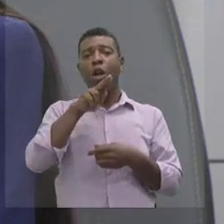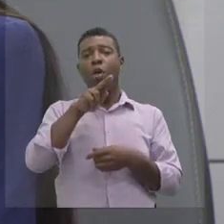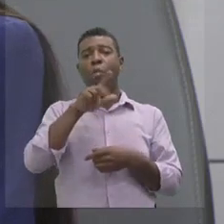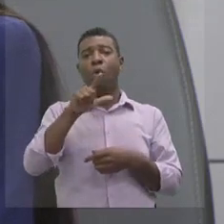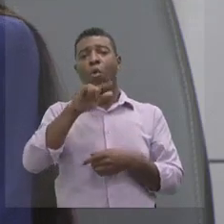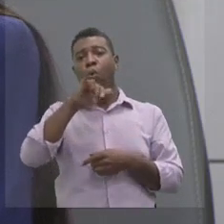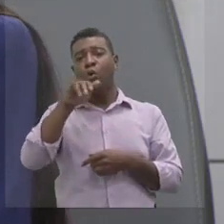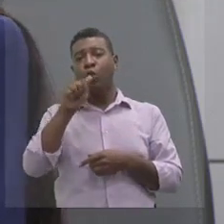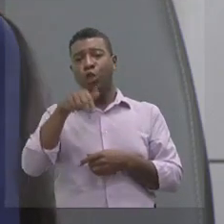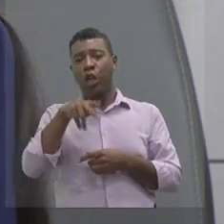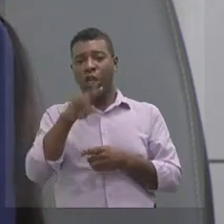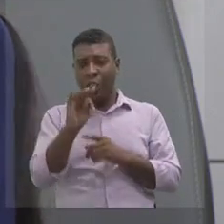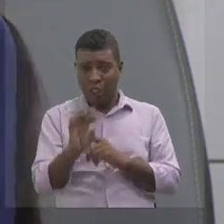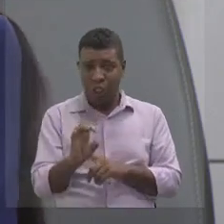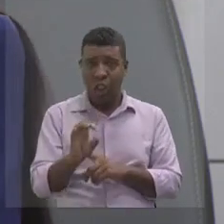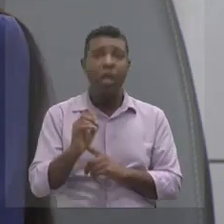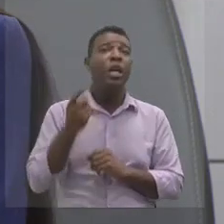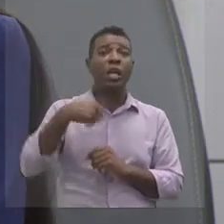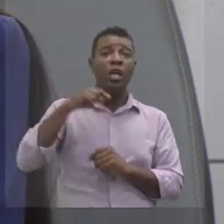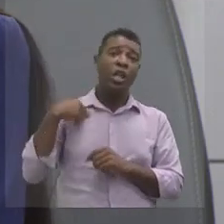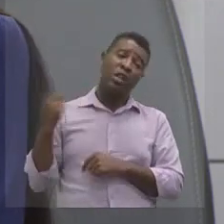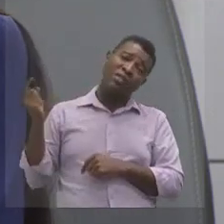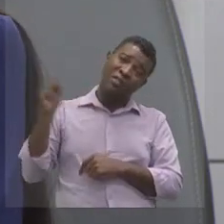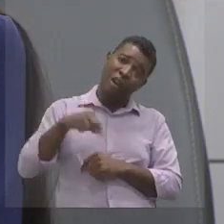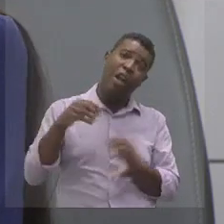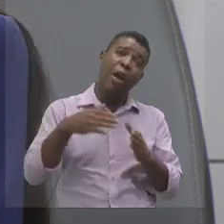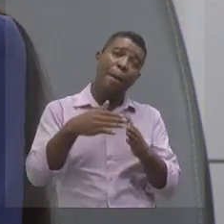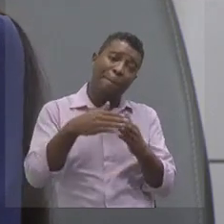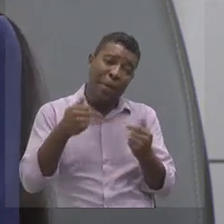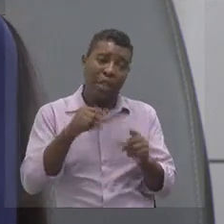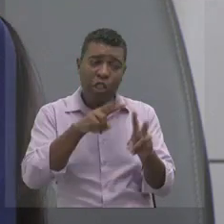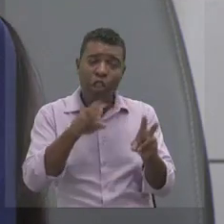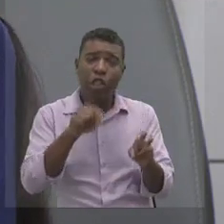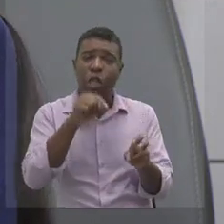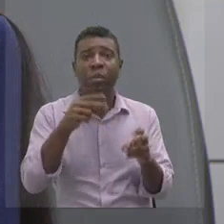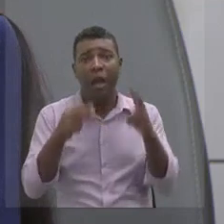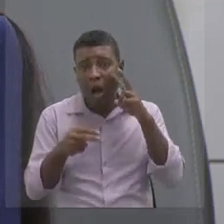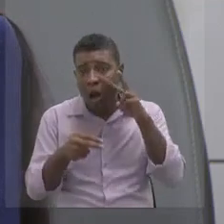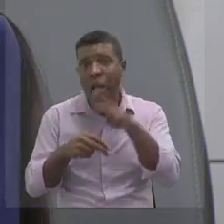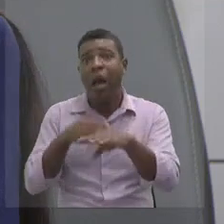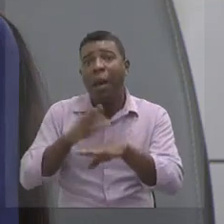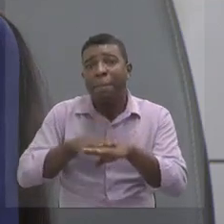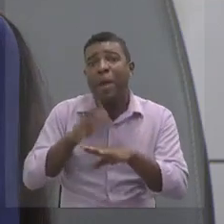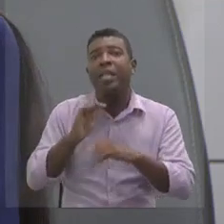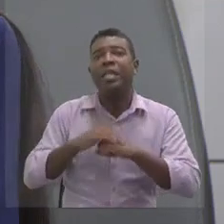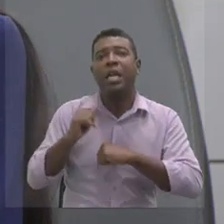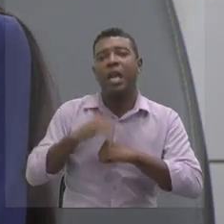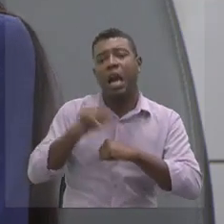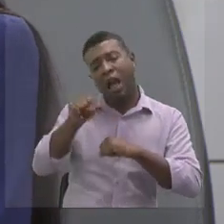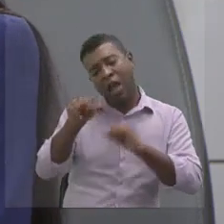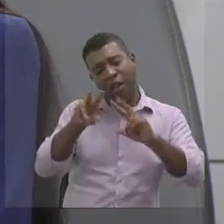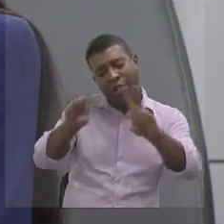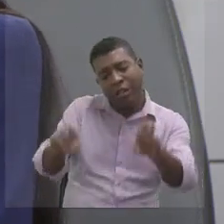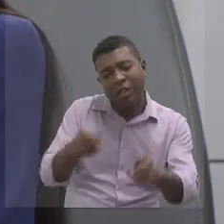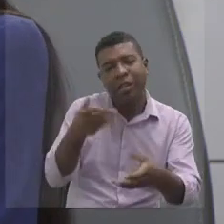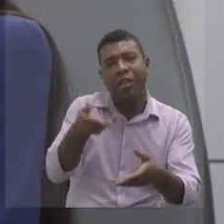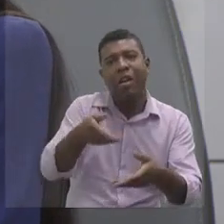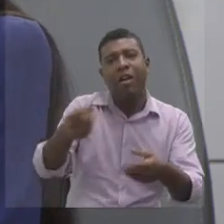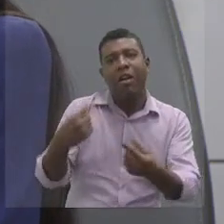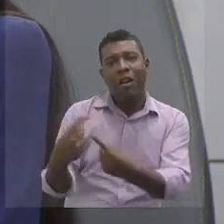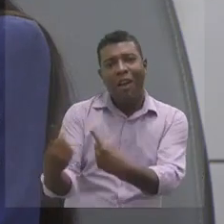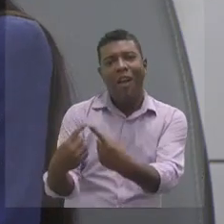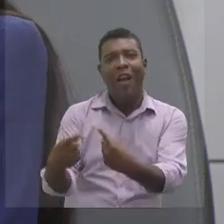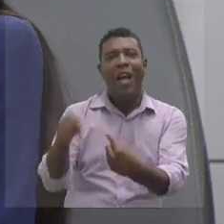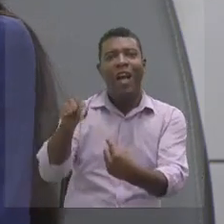para o estado e aqui a gente vem pedir nesse sentido Para que sejam olhadas com mais carinho para que a gente consiga efetivamente